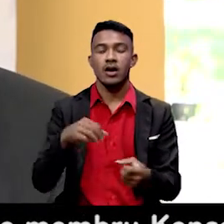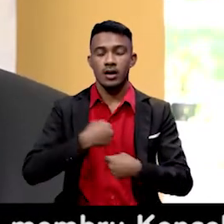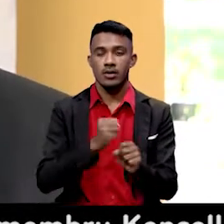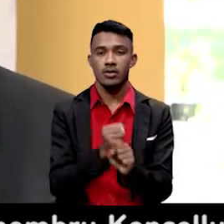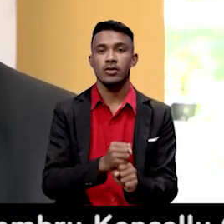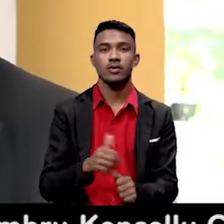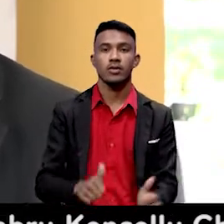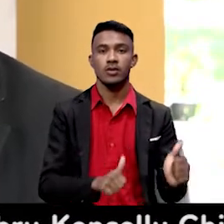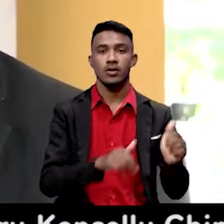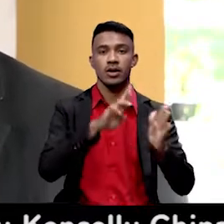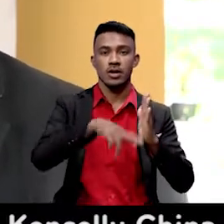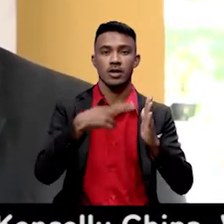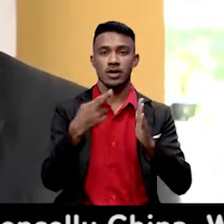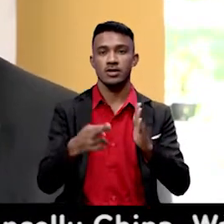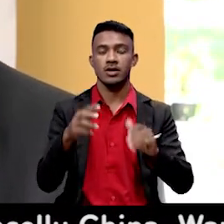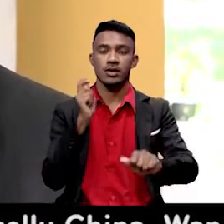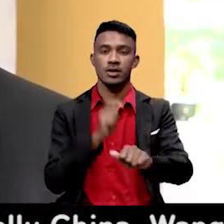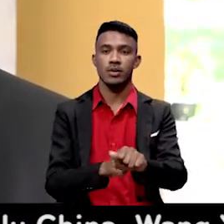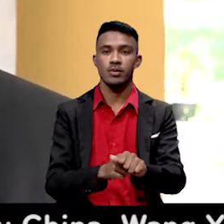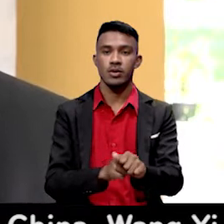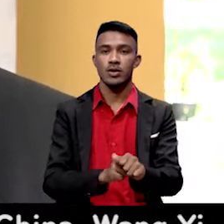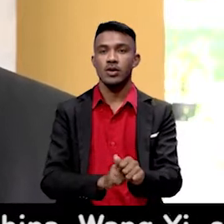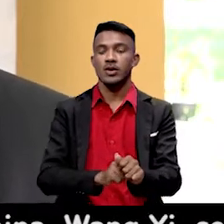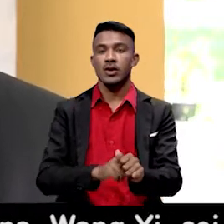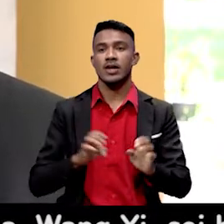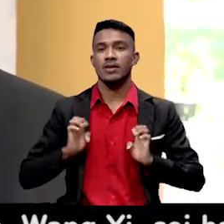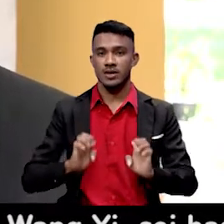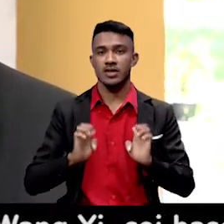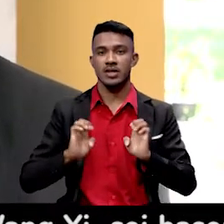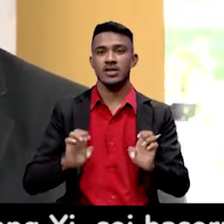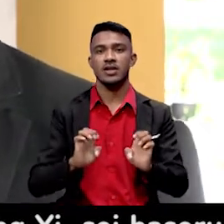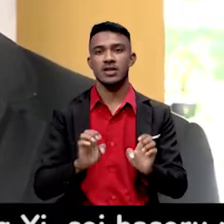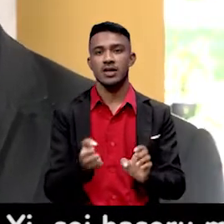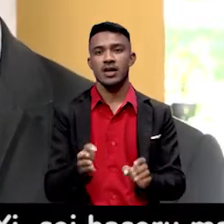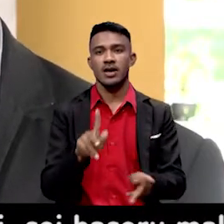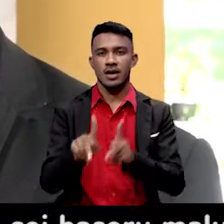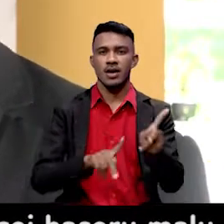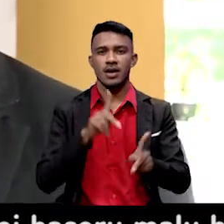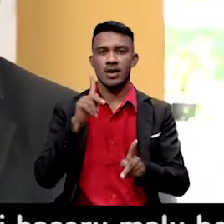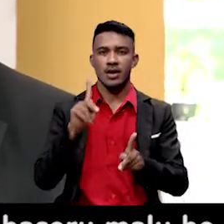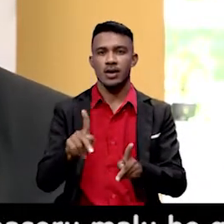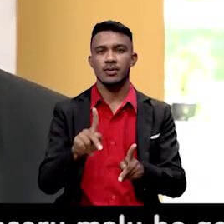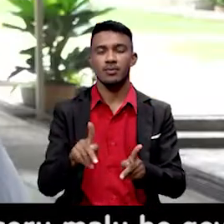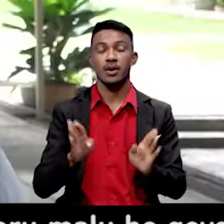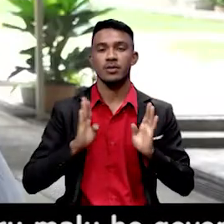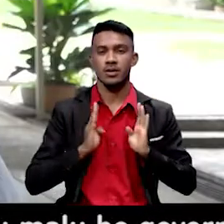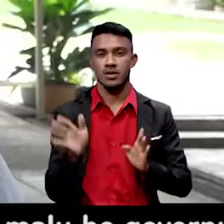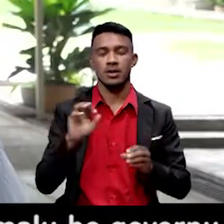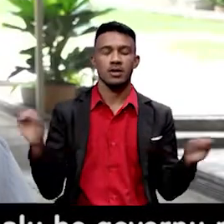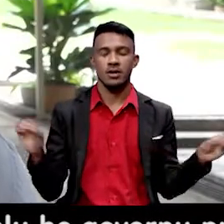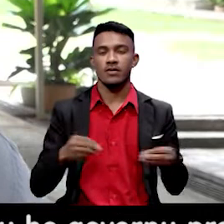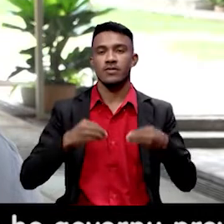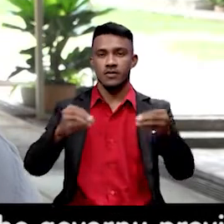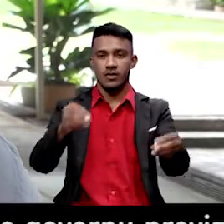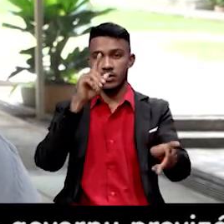mas é situação de emergência simo sirtau taruma é mais assessor sirmo que lá dum fo explicação importante